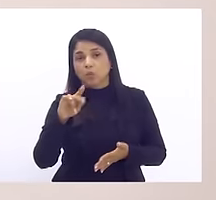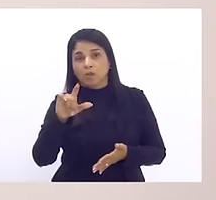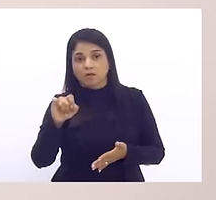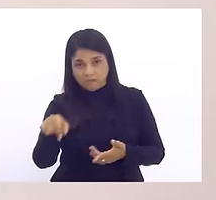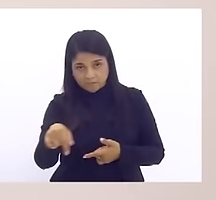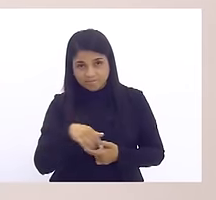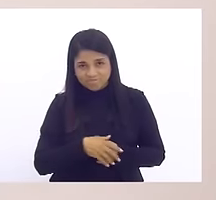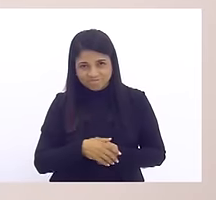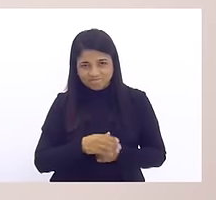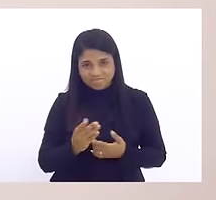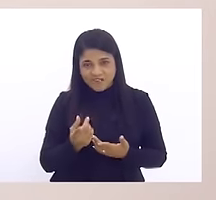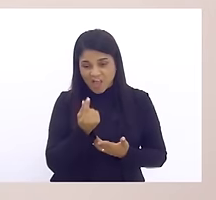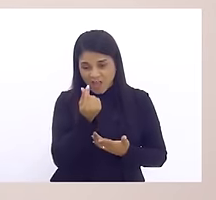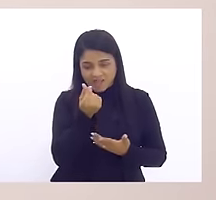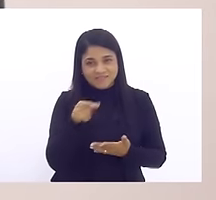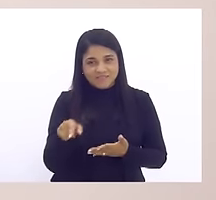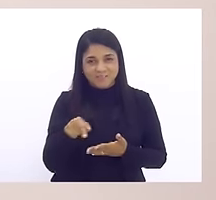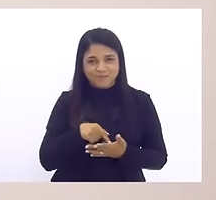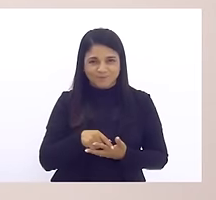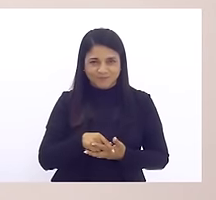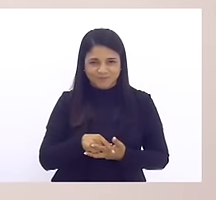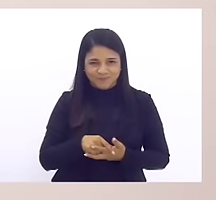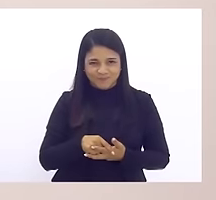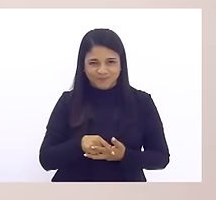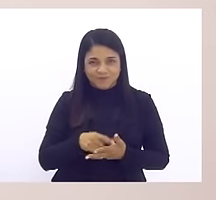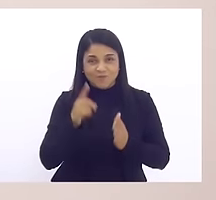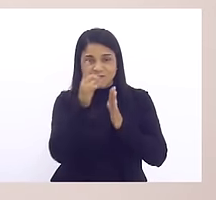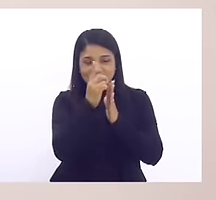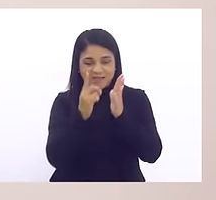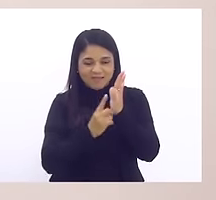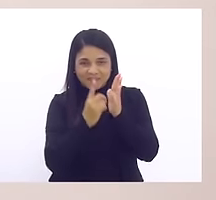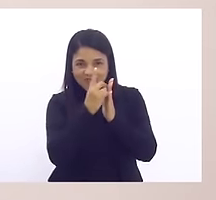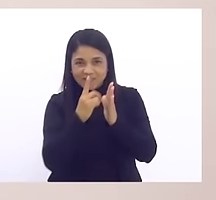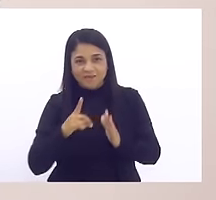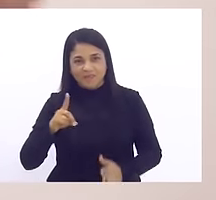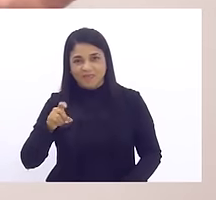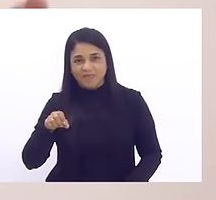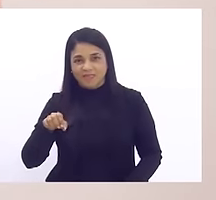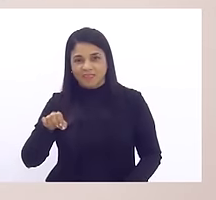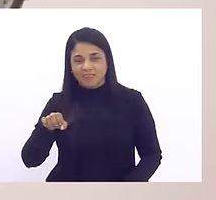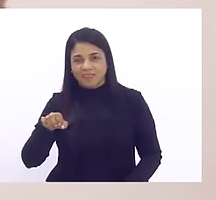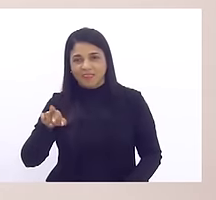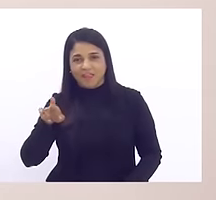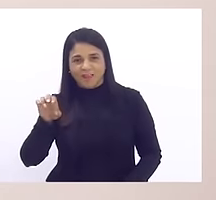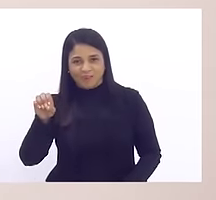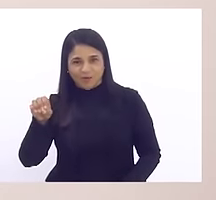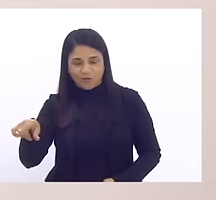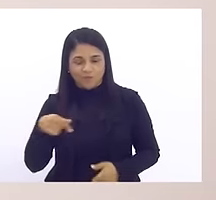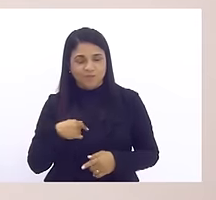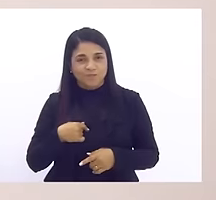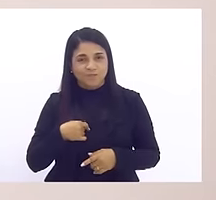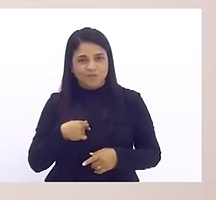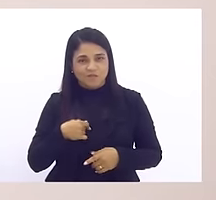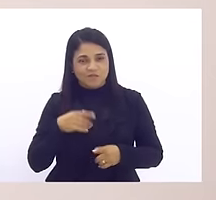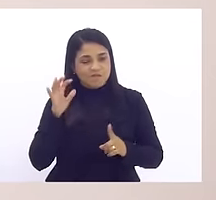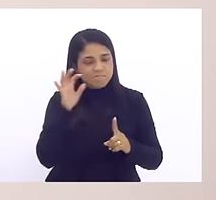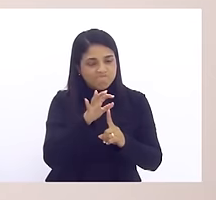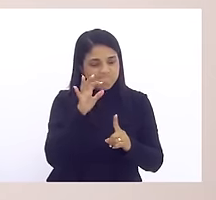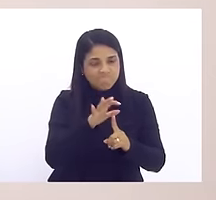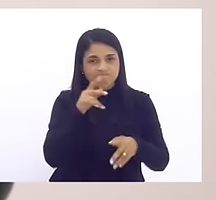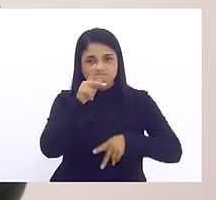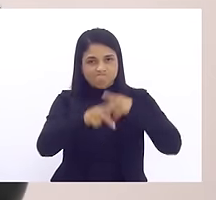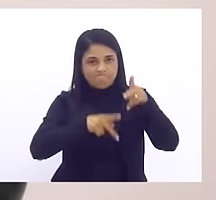Detran enriquecendo de forma ilícita ator da população de bem Deputado Rodrigo